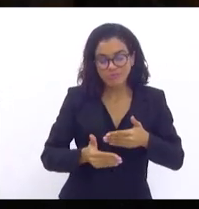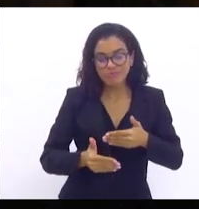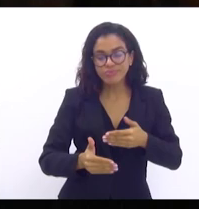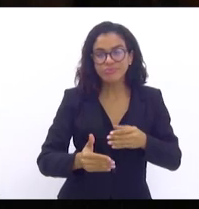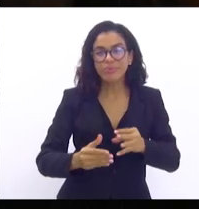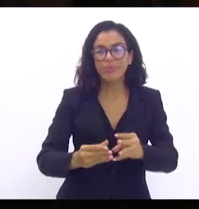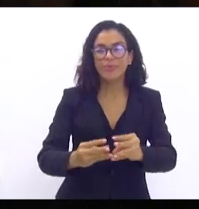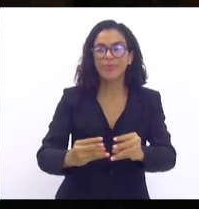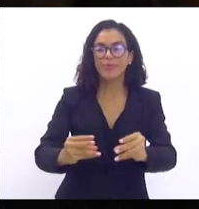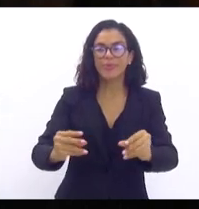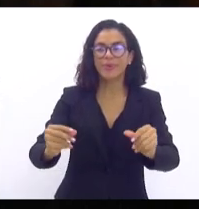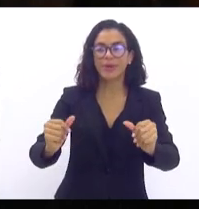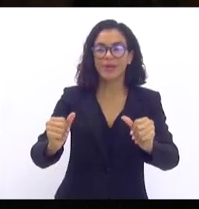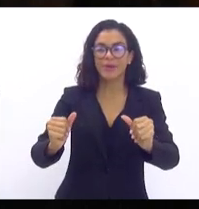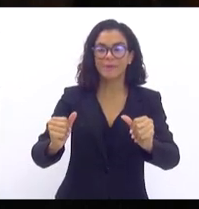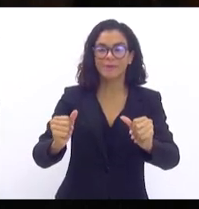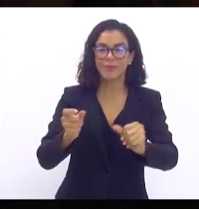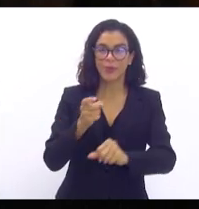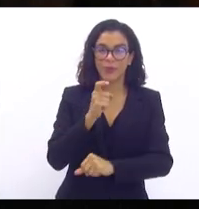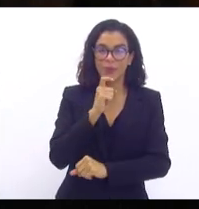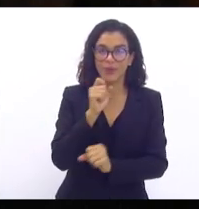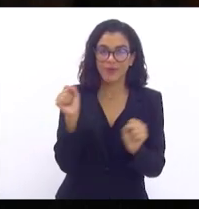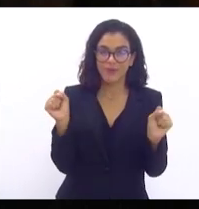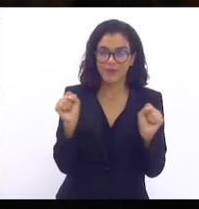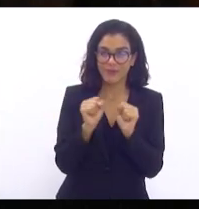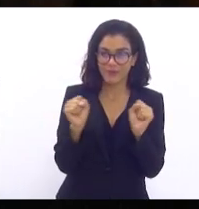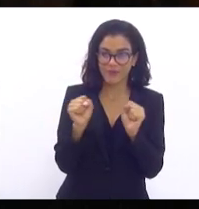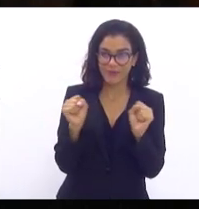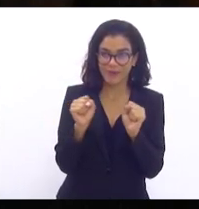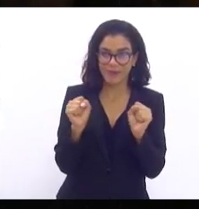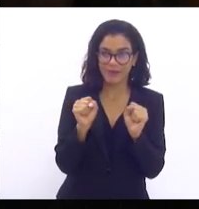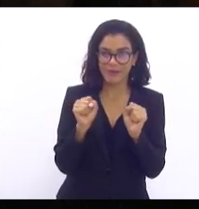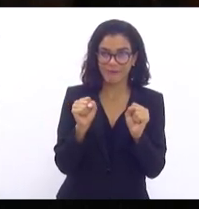dias do inverno.